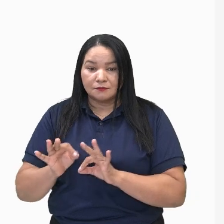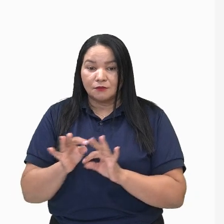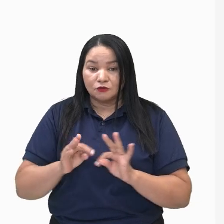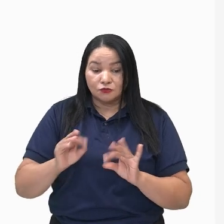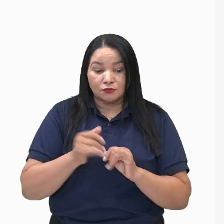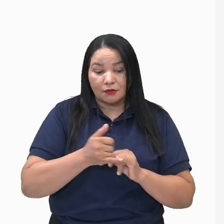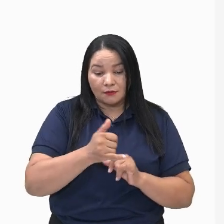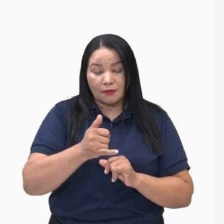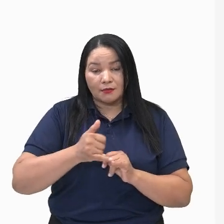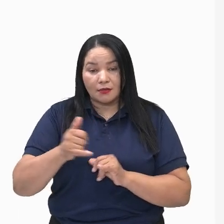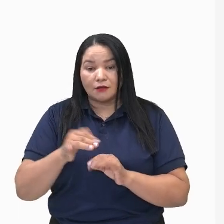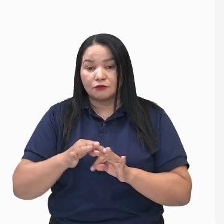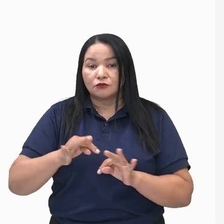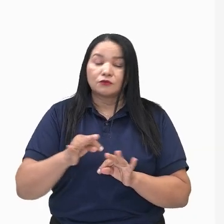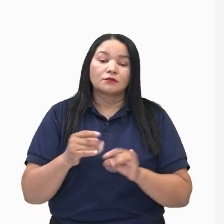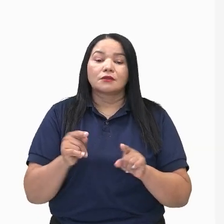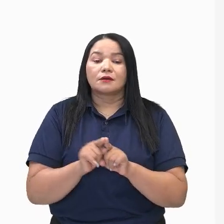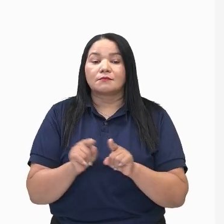a diferenciação